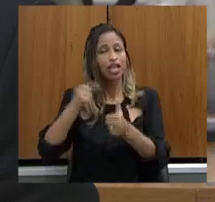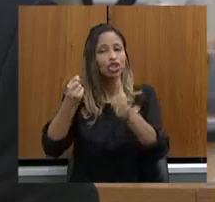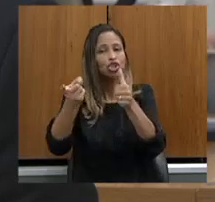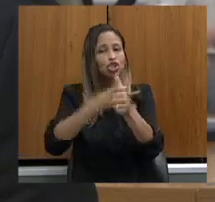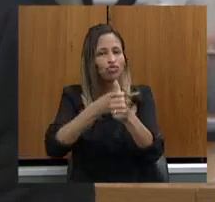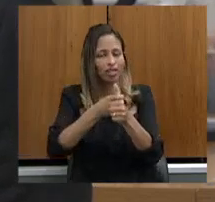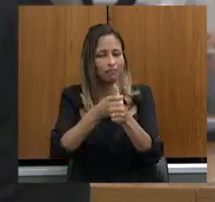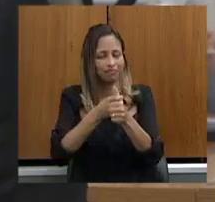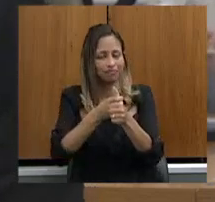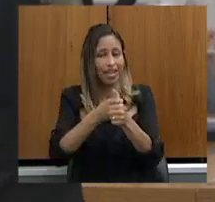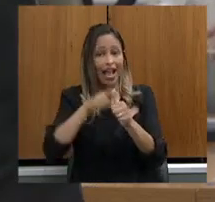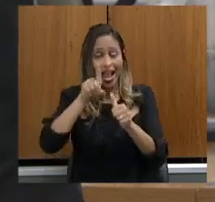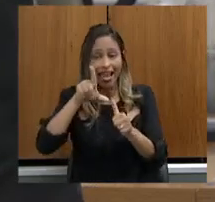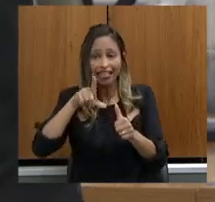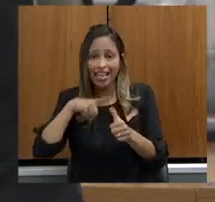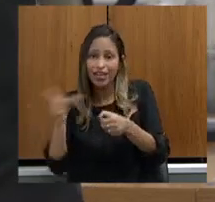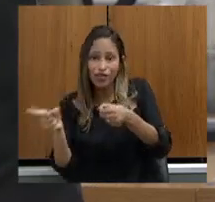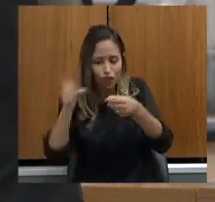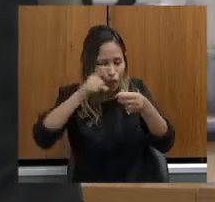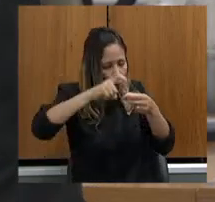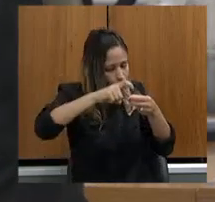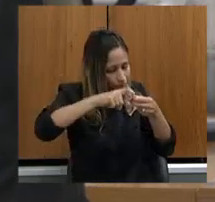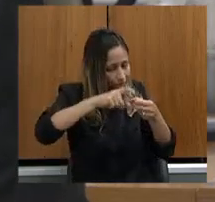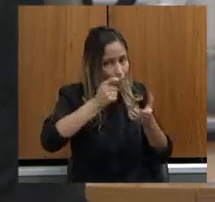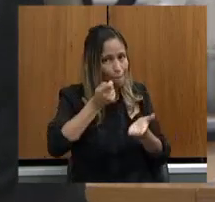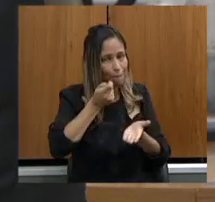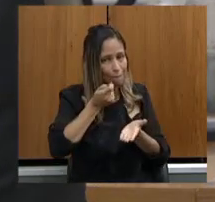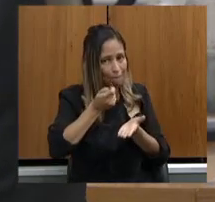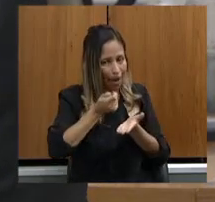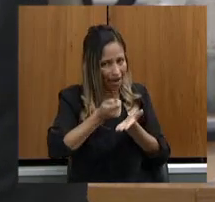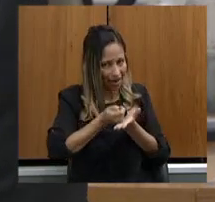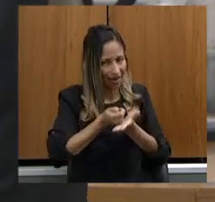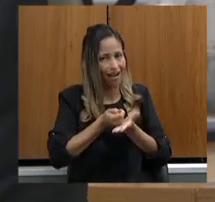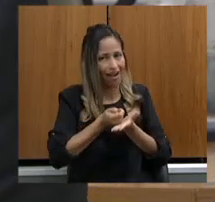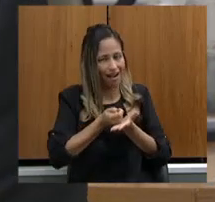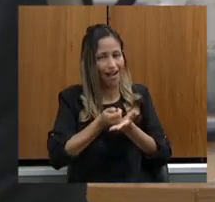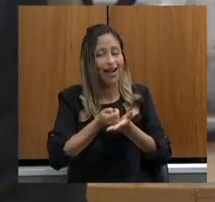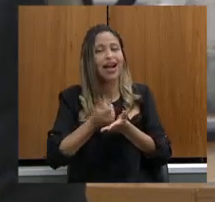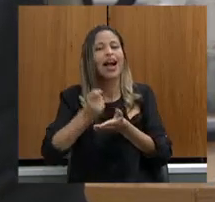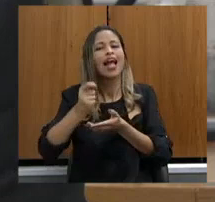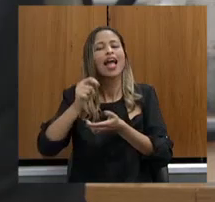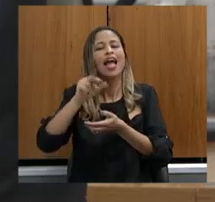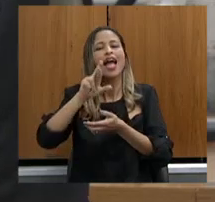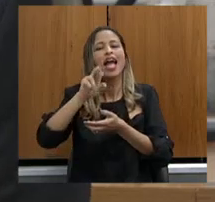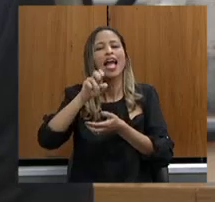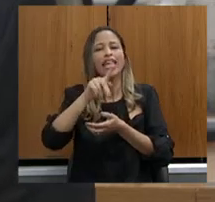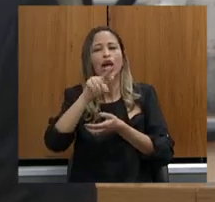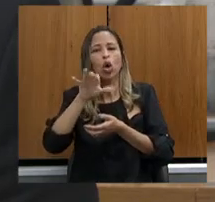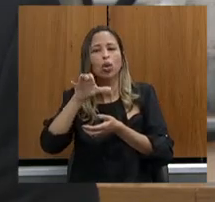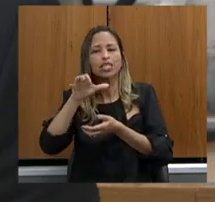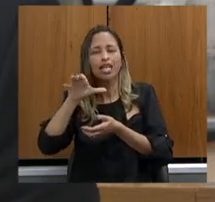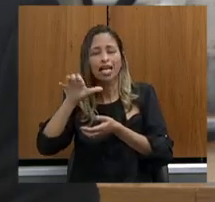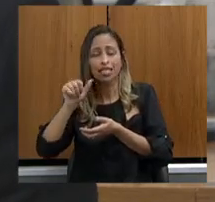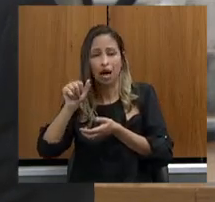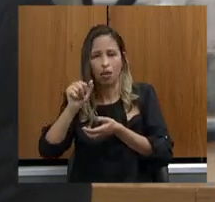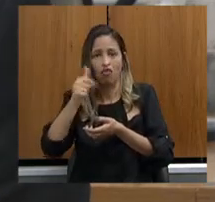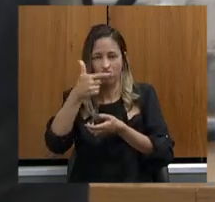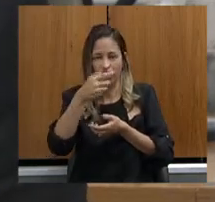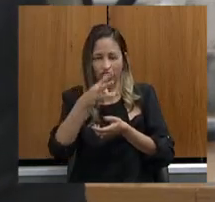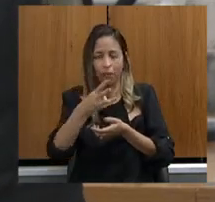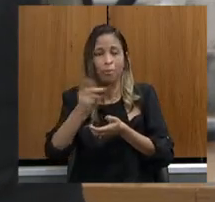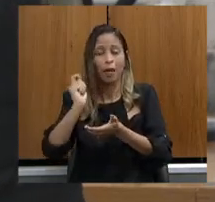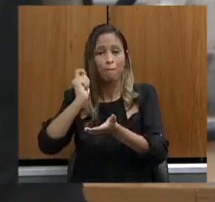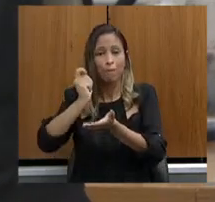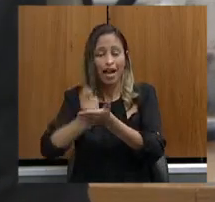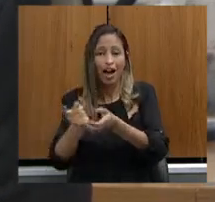a dívida então ele teria que voltar a pagar além de pagar a renegociação inerente ao artigo 23 ele